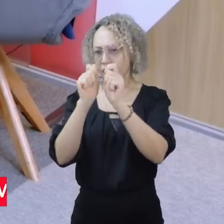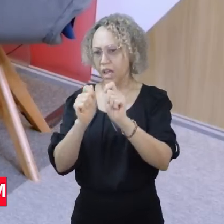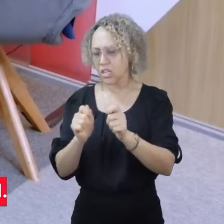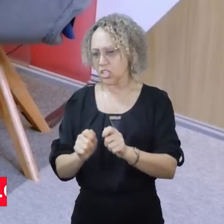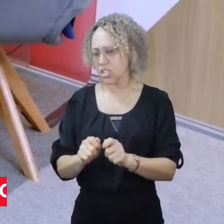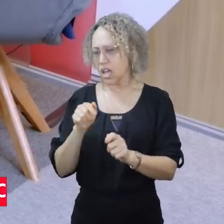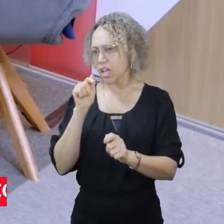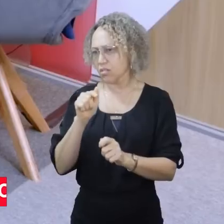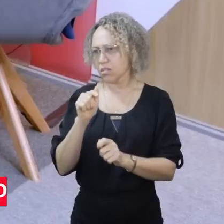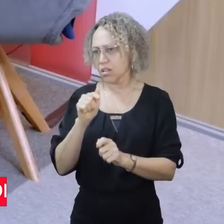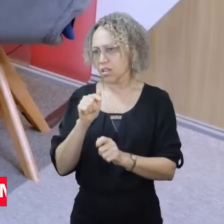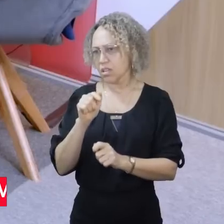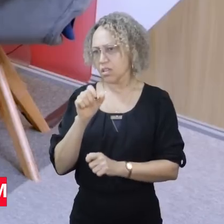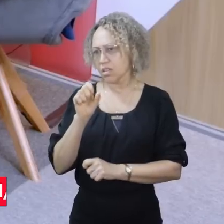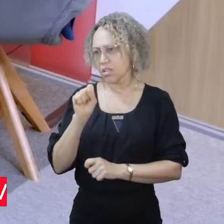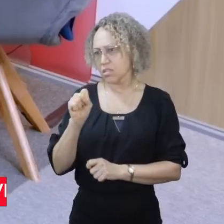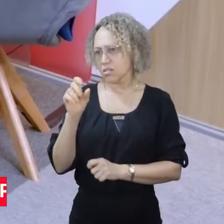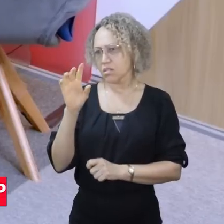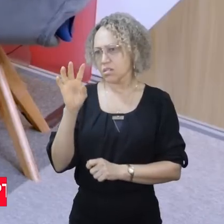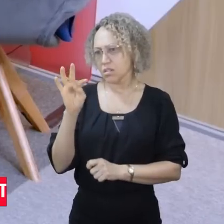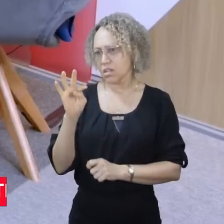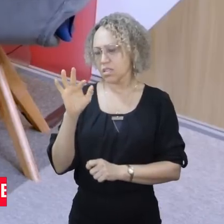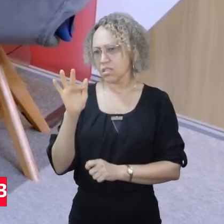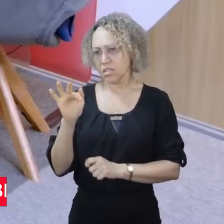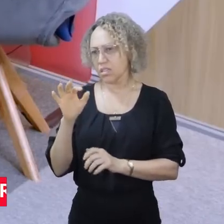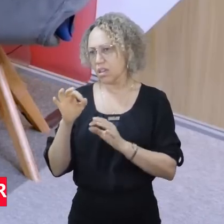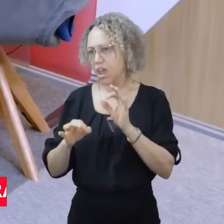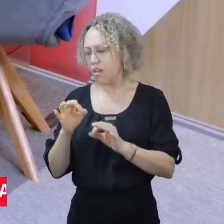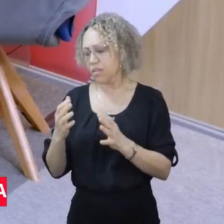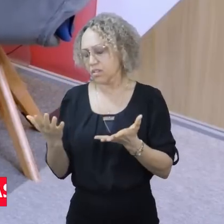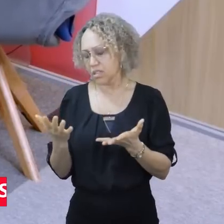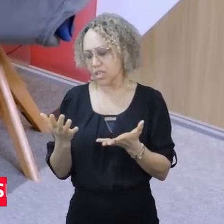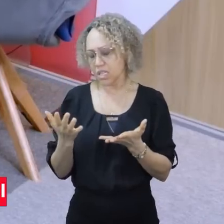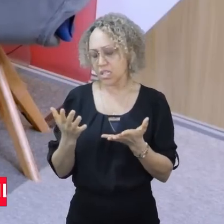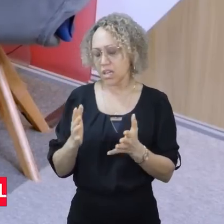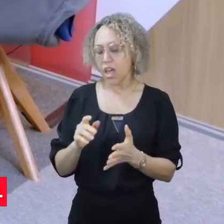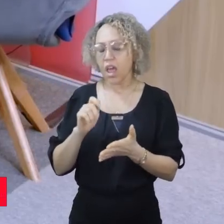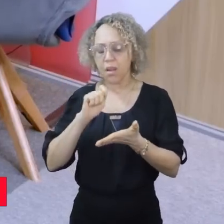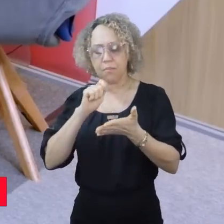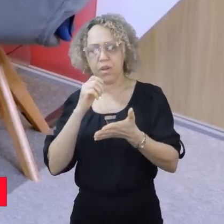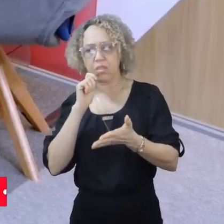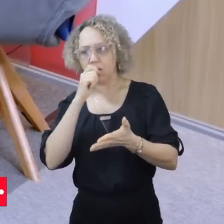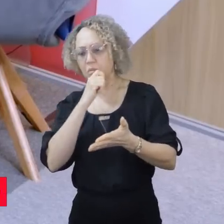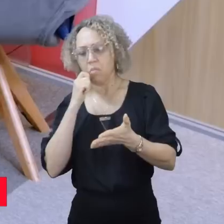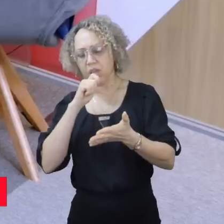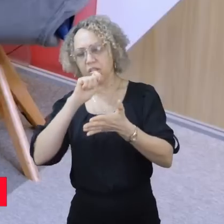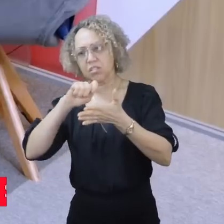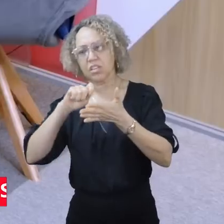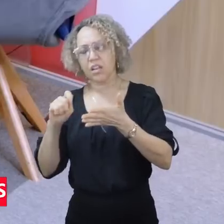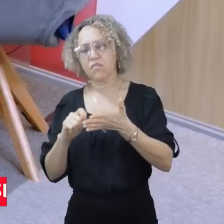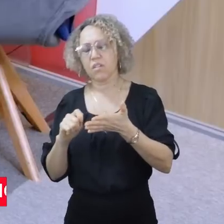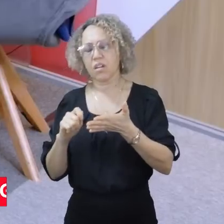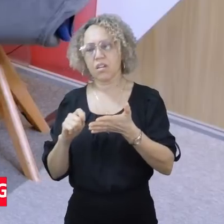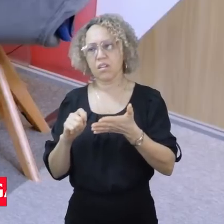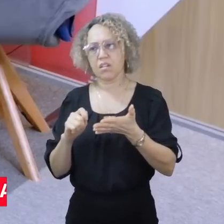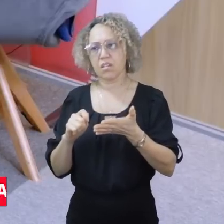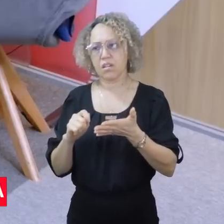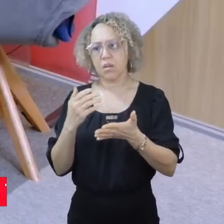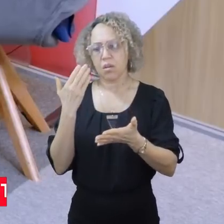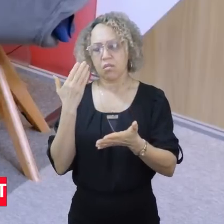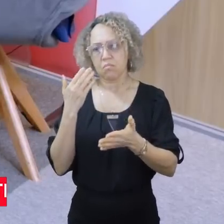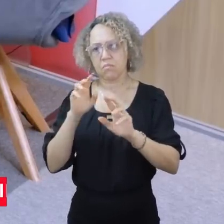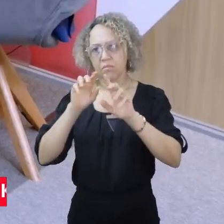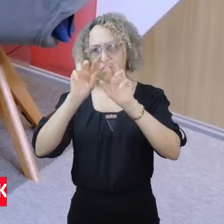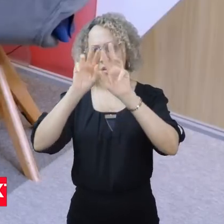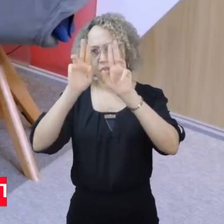pessoas acreditarem que ela estava sendo julgada e que poderia pegar 14 anos de prisão apenas por ter manchado uma estátua com um batom. Ou seja, há todo